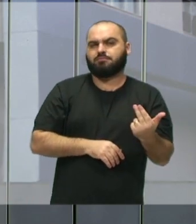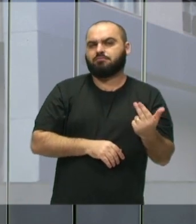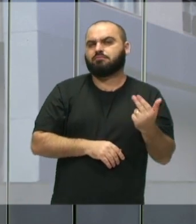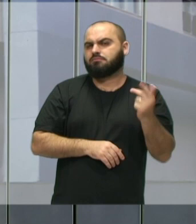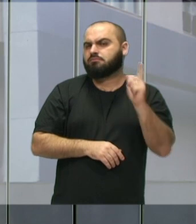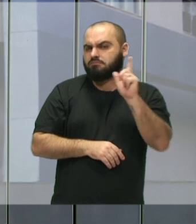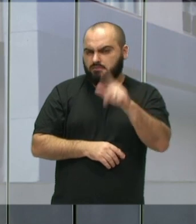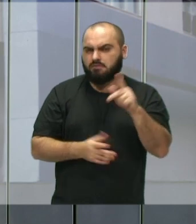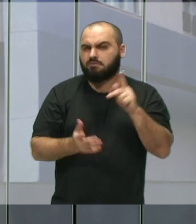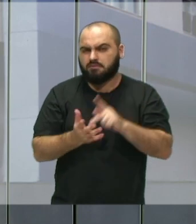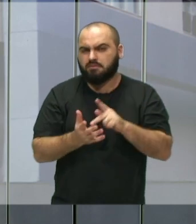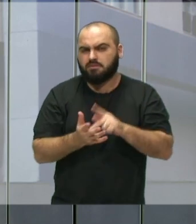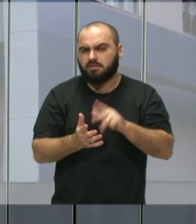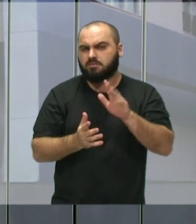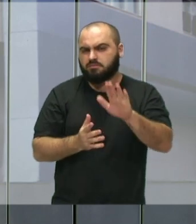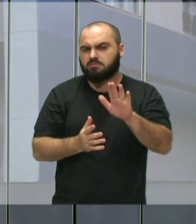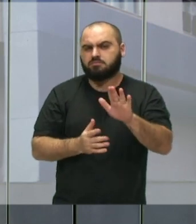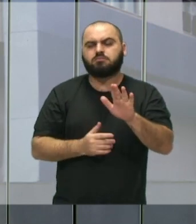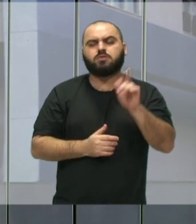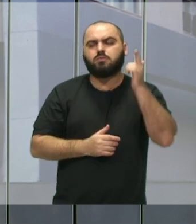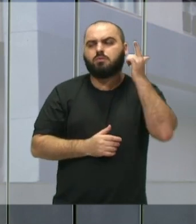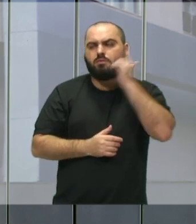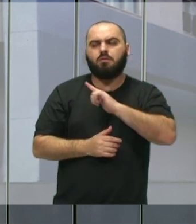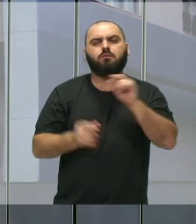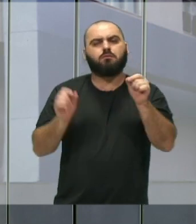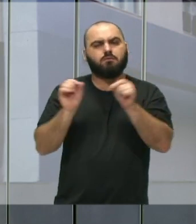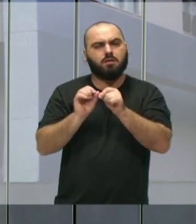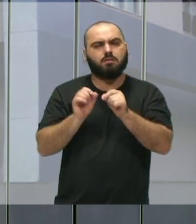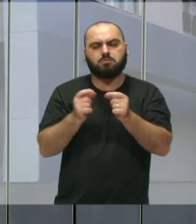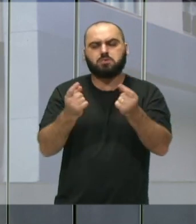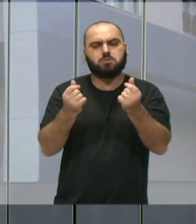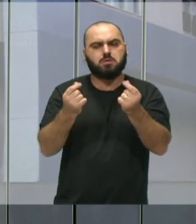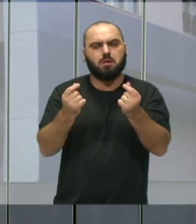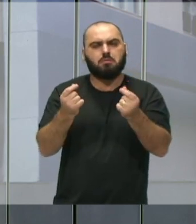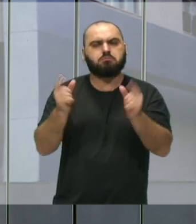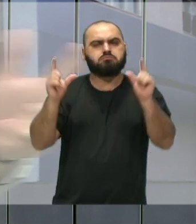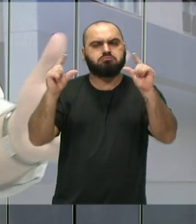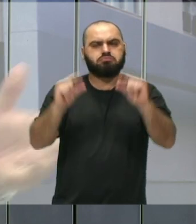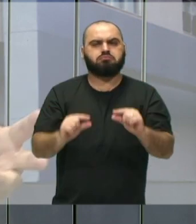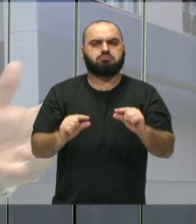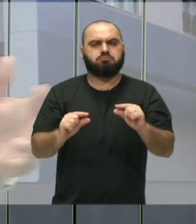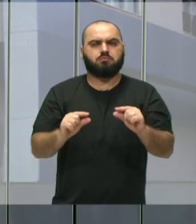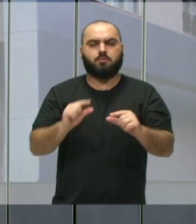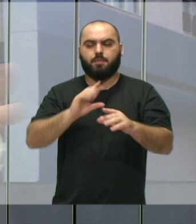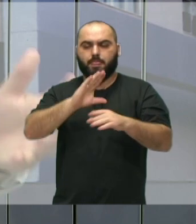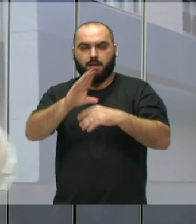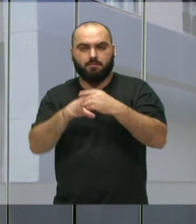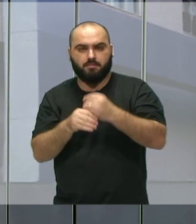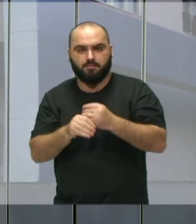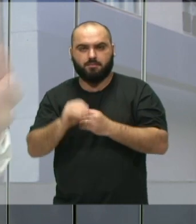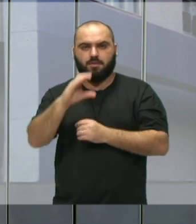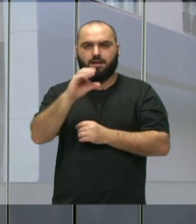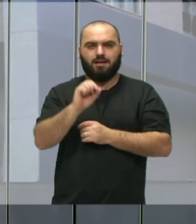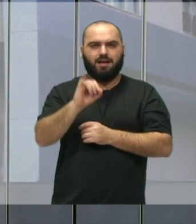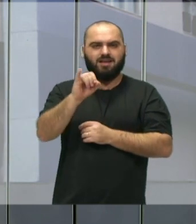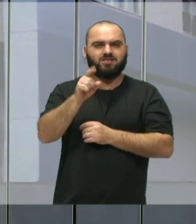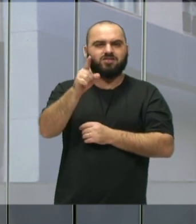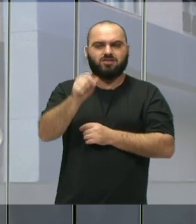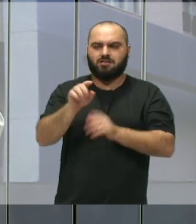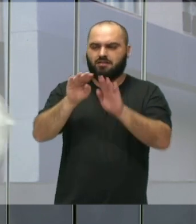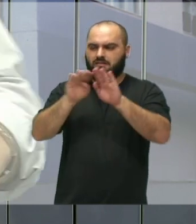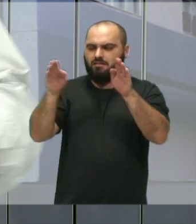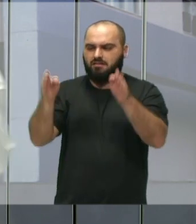sou sincero a lhe dizer, é viável até em termos econômicos, para que seja acoplado essa caixa, né,